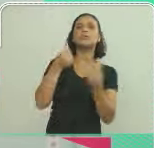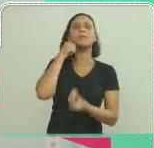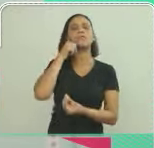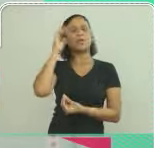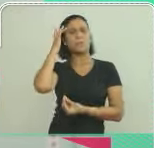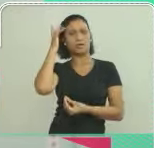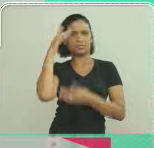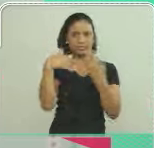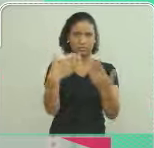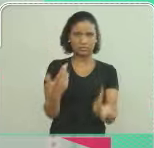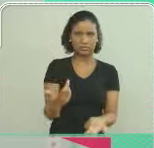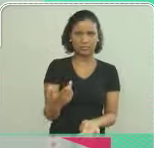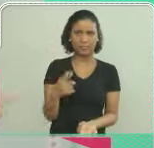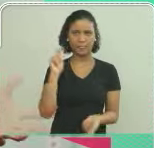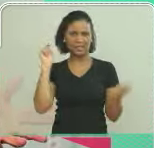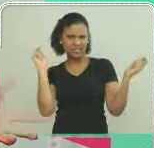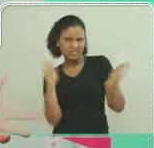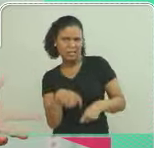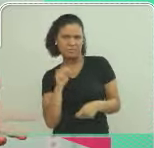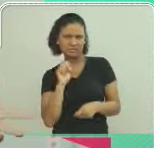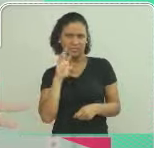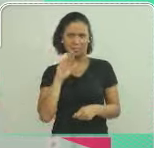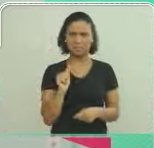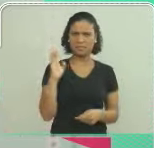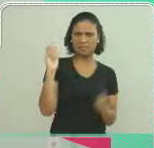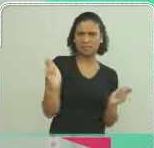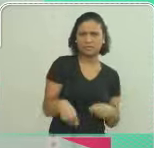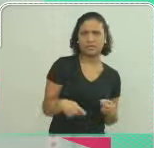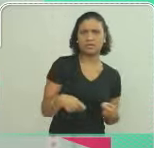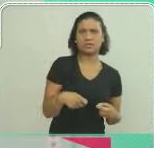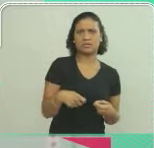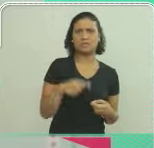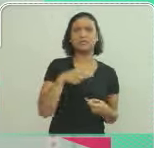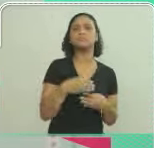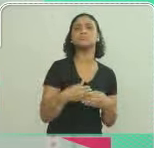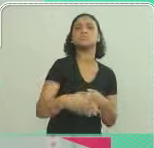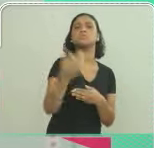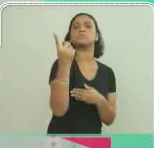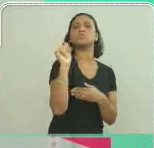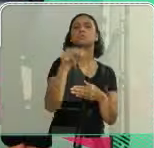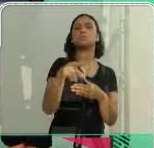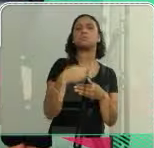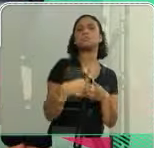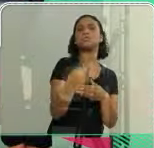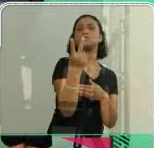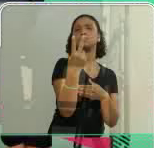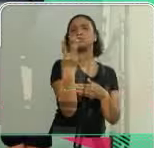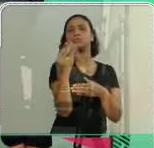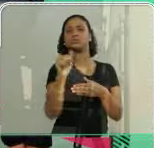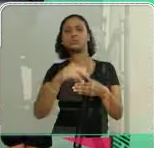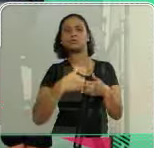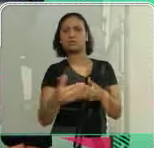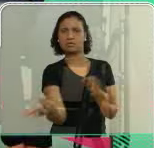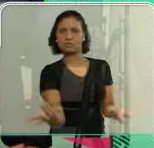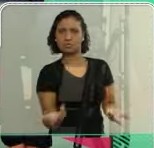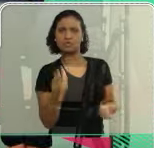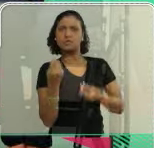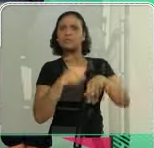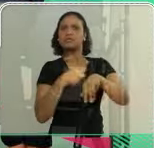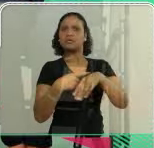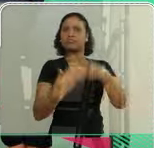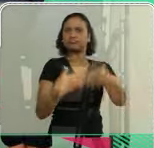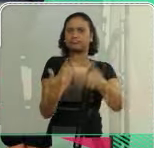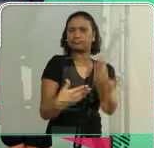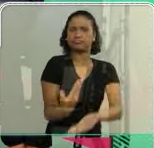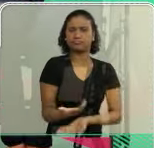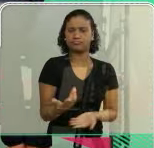mãe? Não, daqui 1 ano, daqui 2, daqui 3, e aí quando vê já passou. E eu falo que eu fui surpreendida por uma cobrança biológica. Eu sentia que meus óvulos estavam acabando.